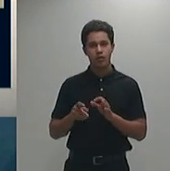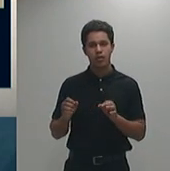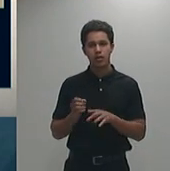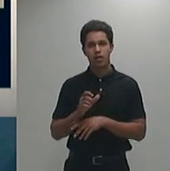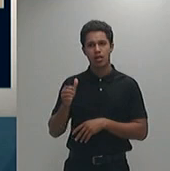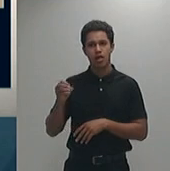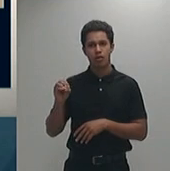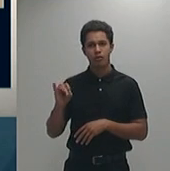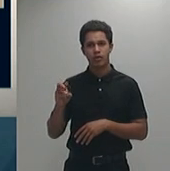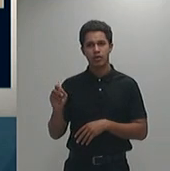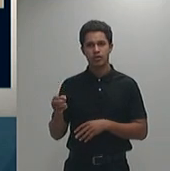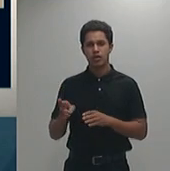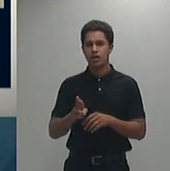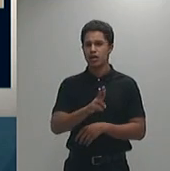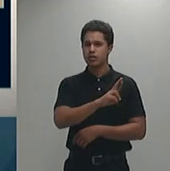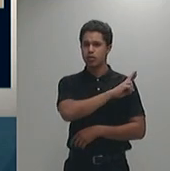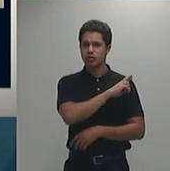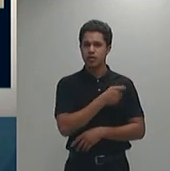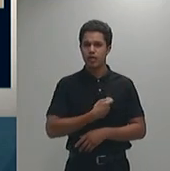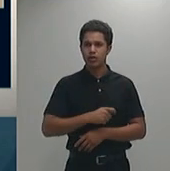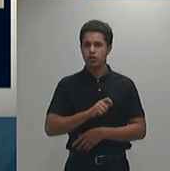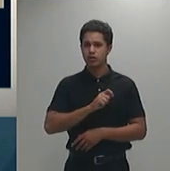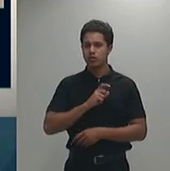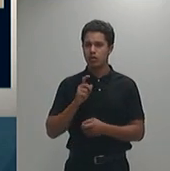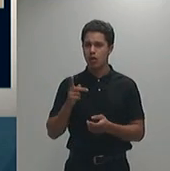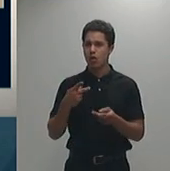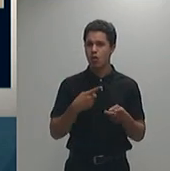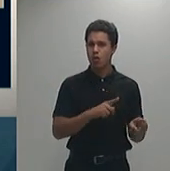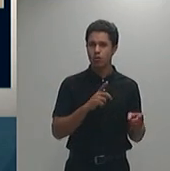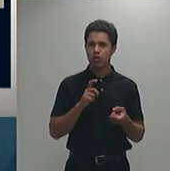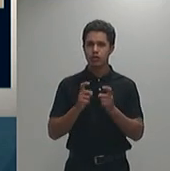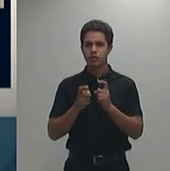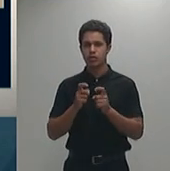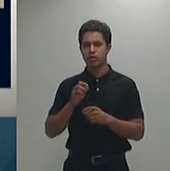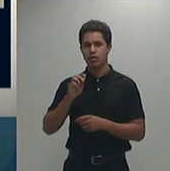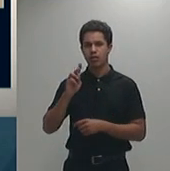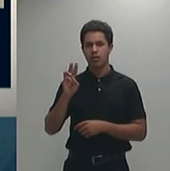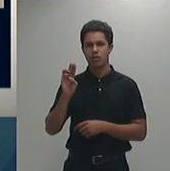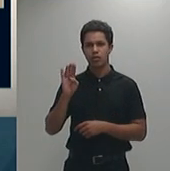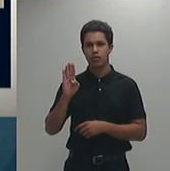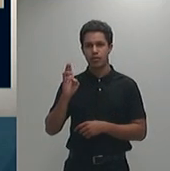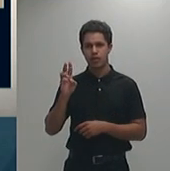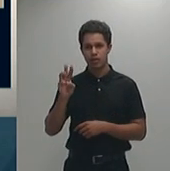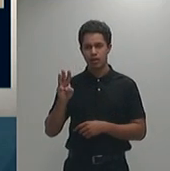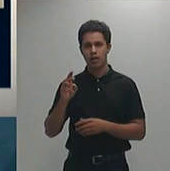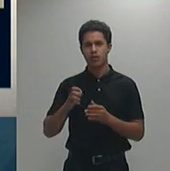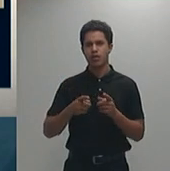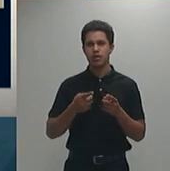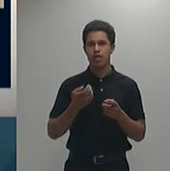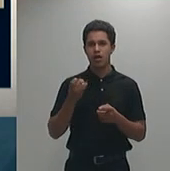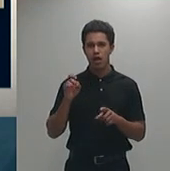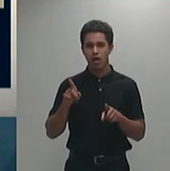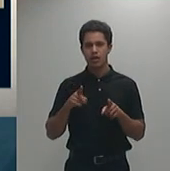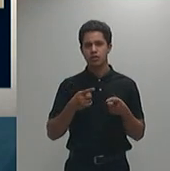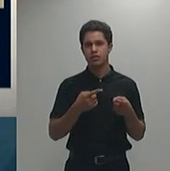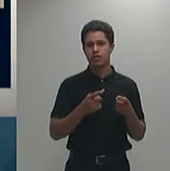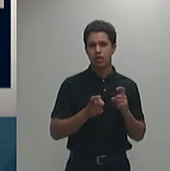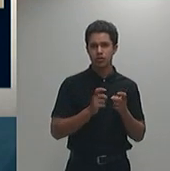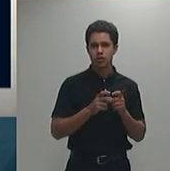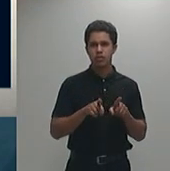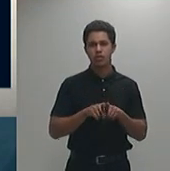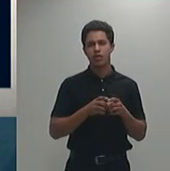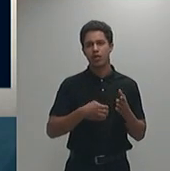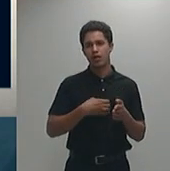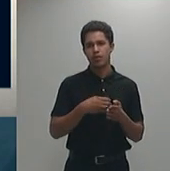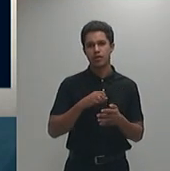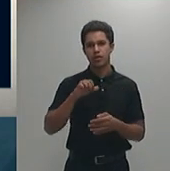de responsabilidade civil contra o administrador da companhia w e quantas vezes administradores da companhia jmb plum